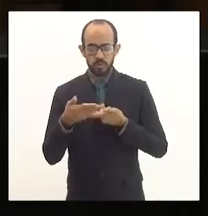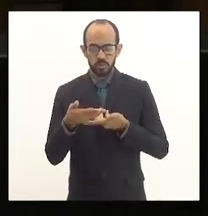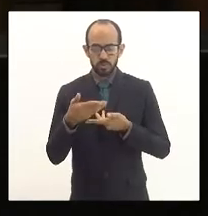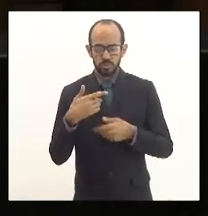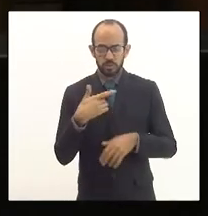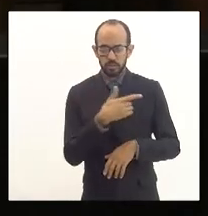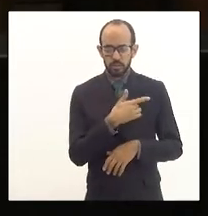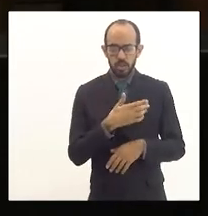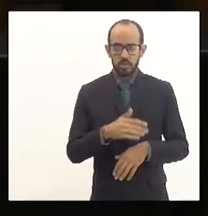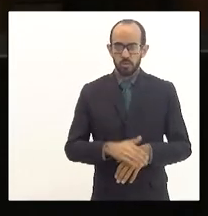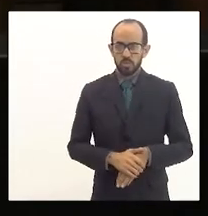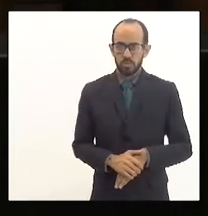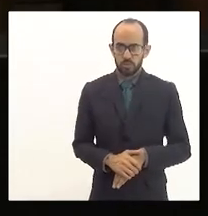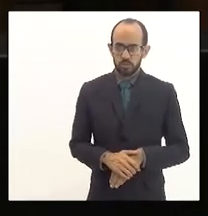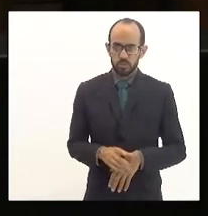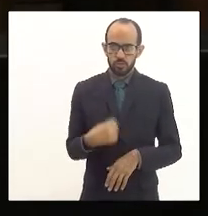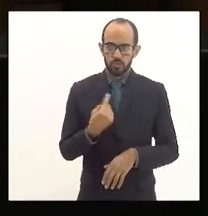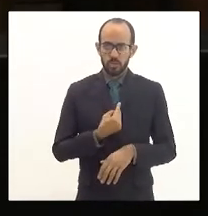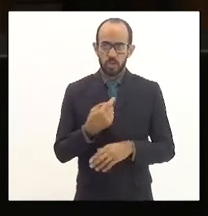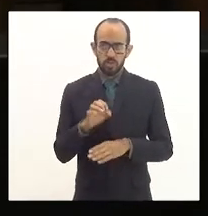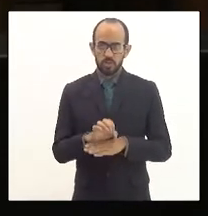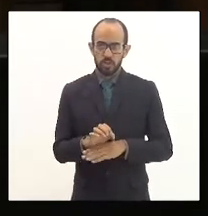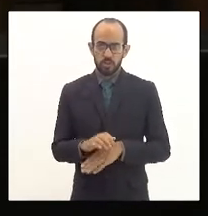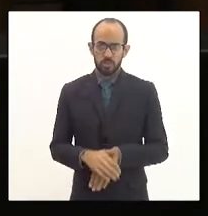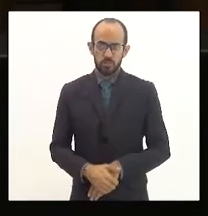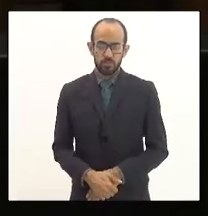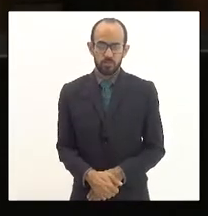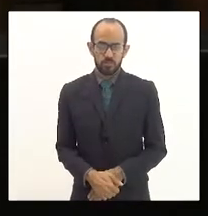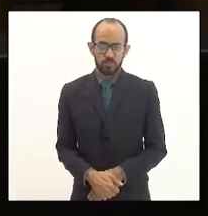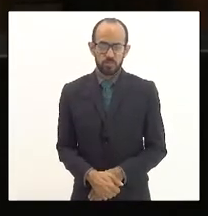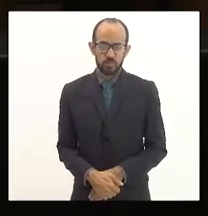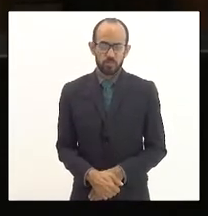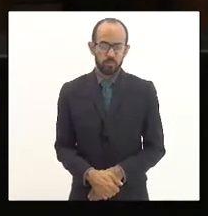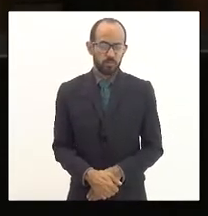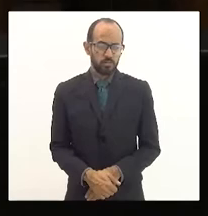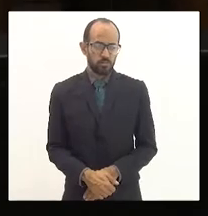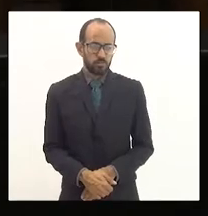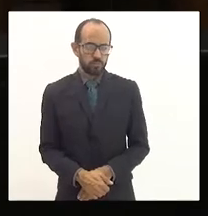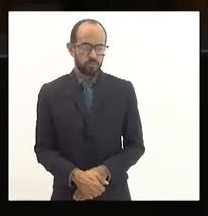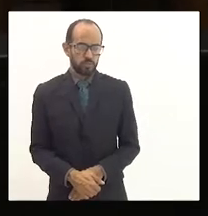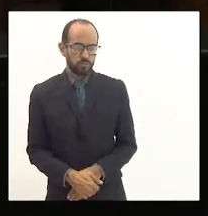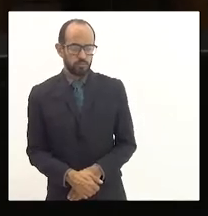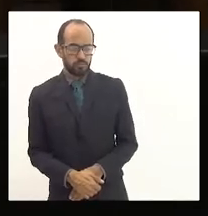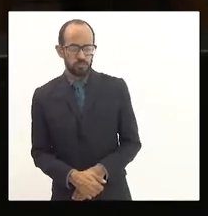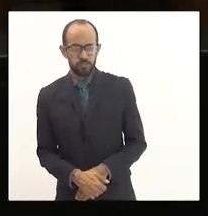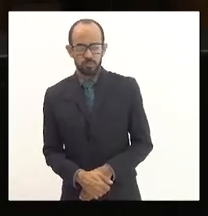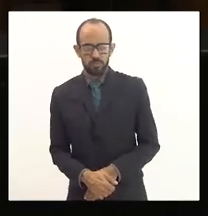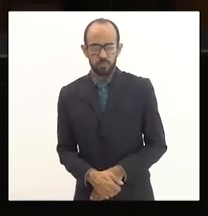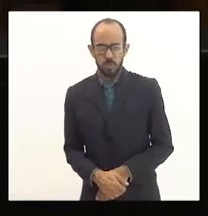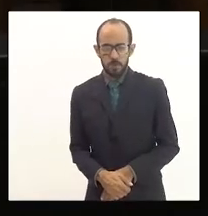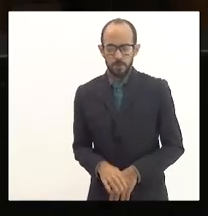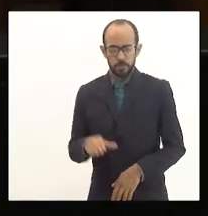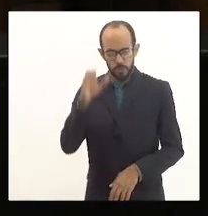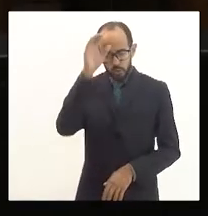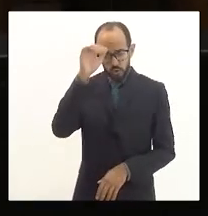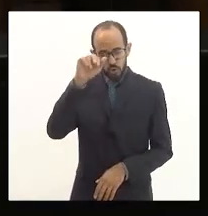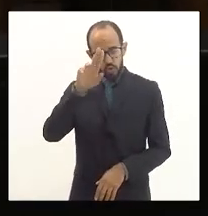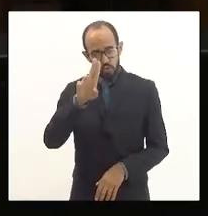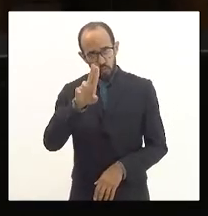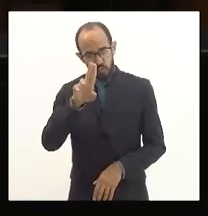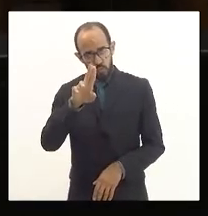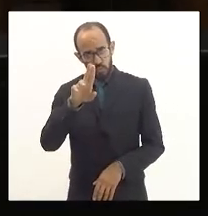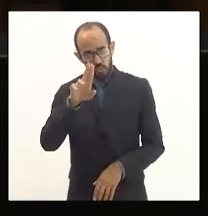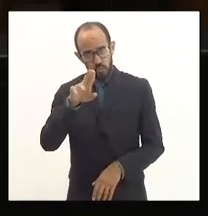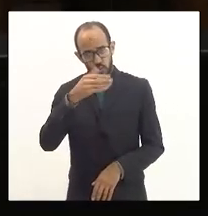de saúde em nosso estado o primeiro dia Ju chamar a atenção que o governo